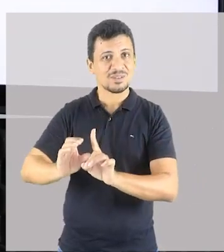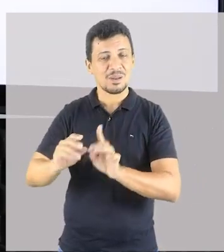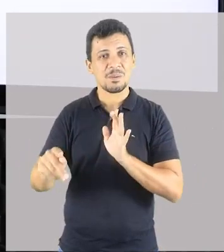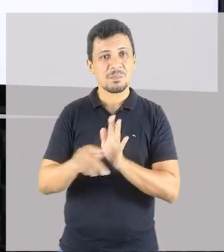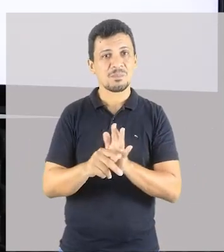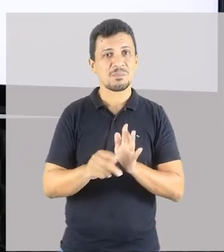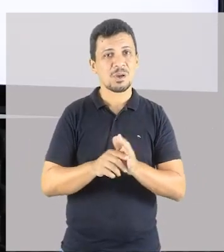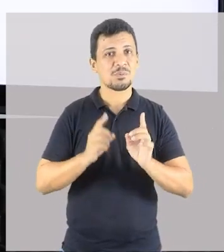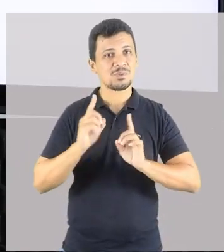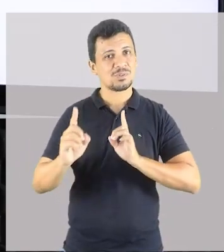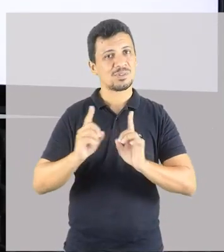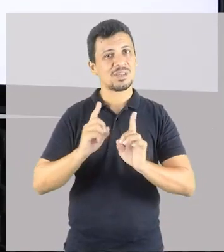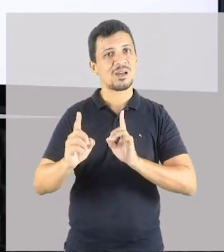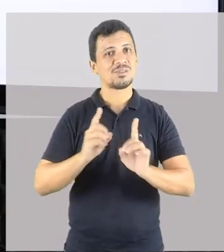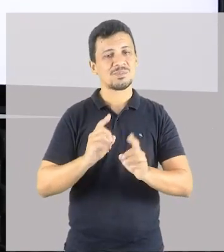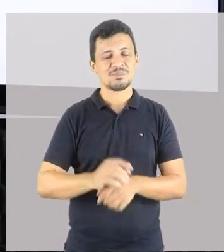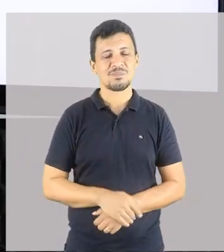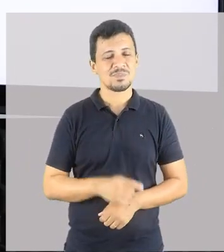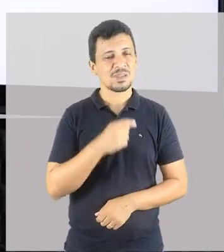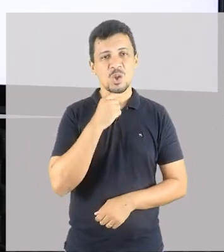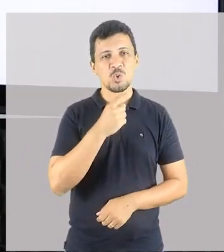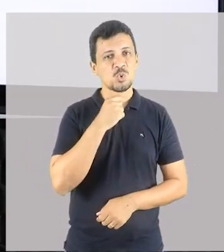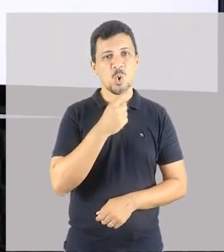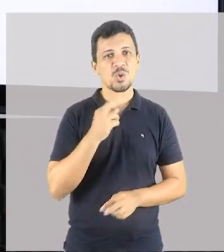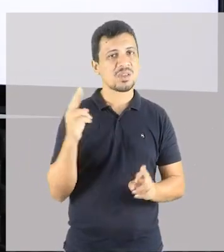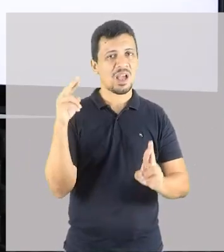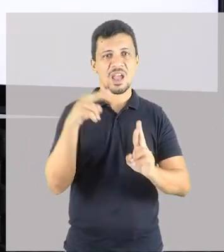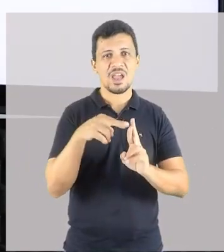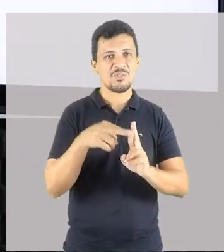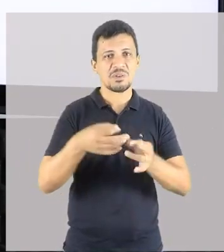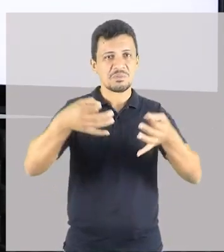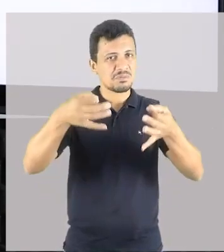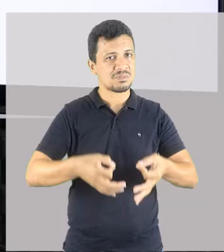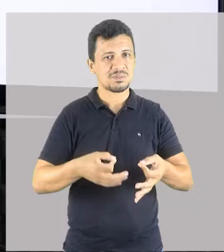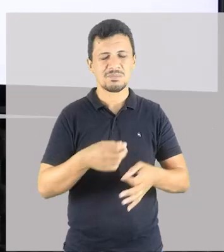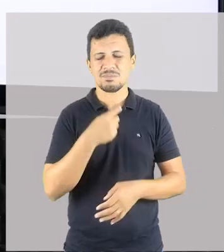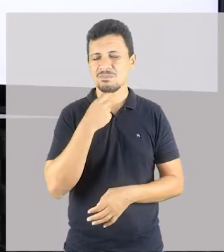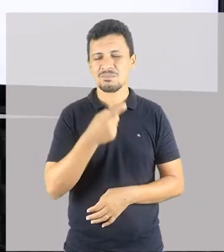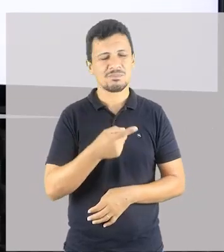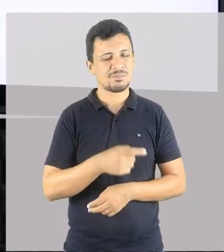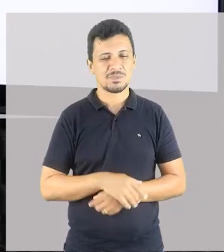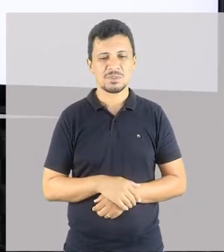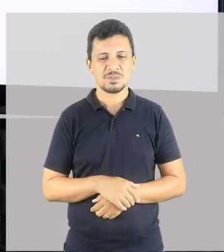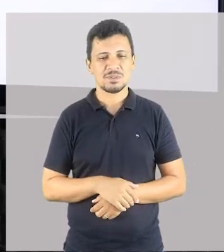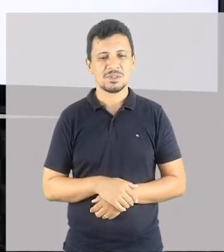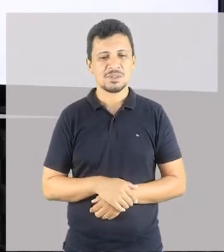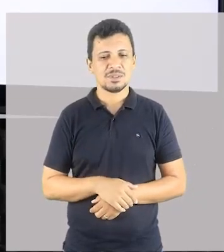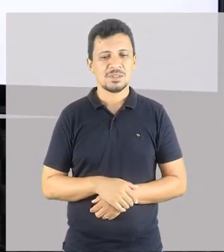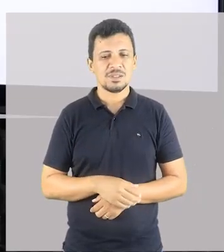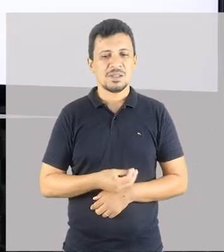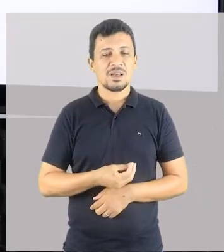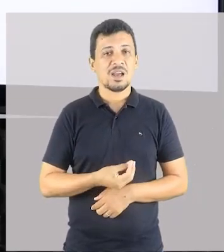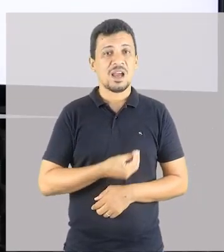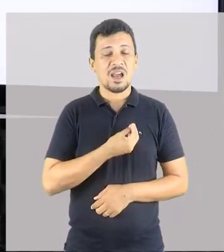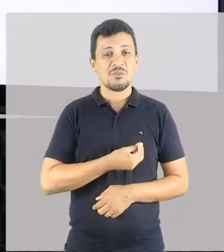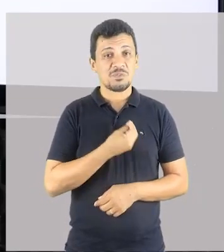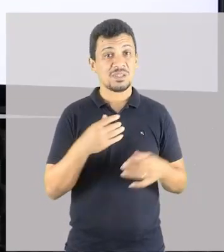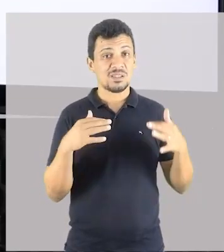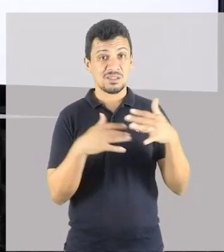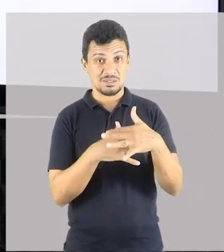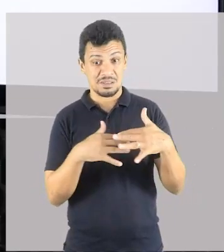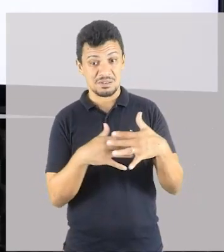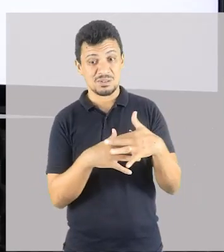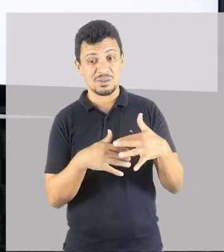aspecto didático, mas ela não consegue manter uma referência direta, não. Tá? Objetiva. A vida na metrópole